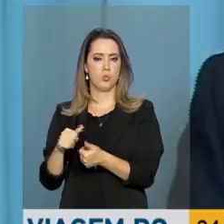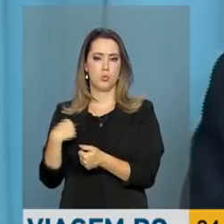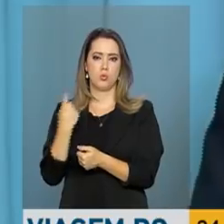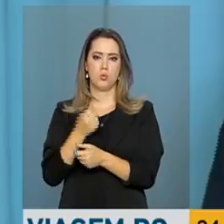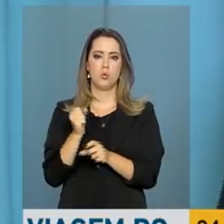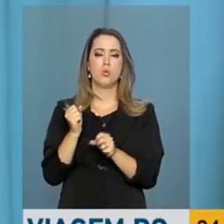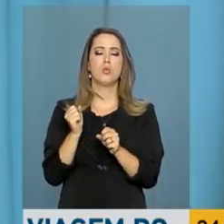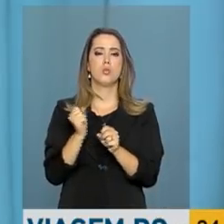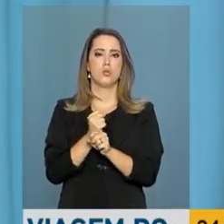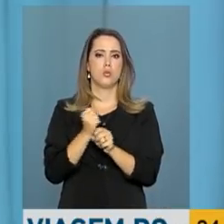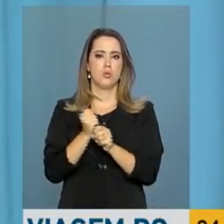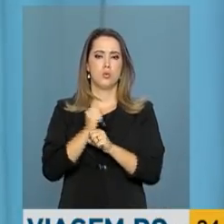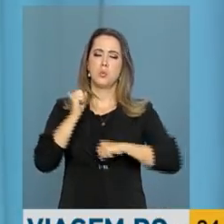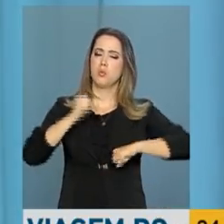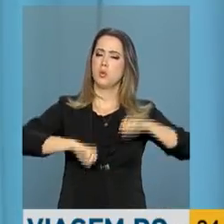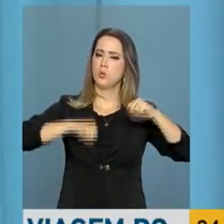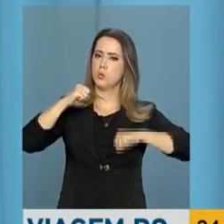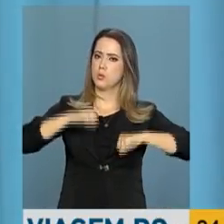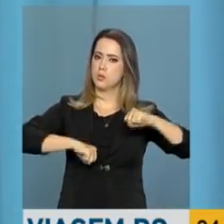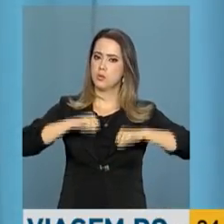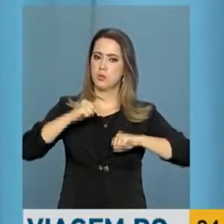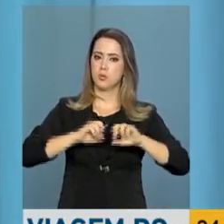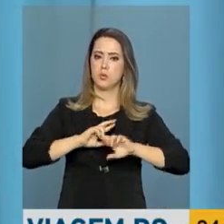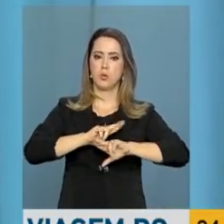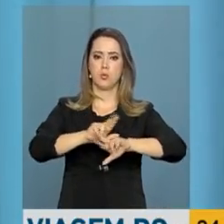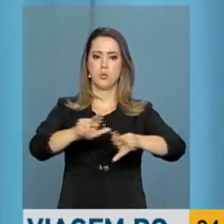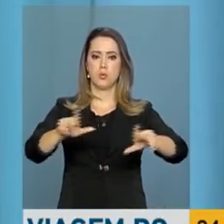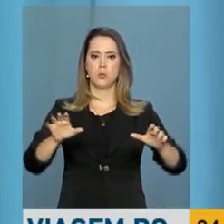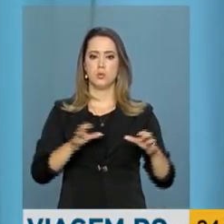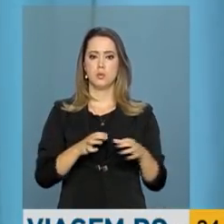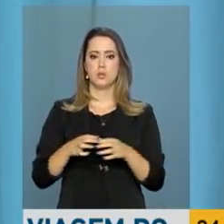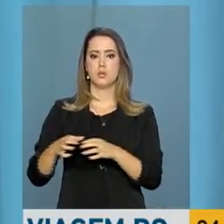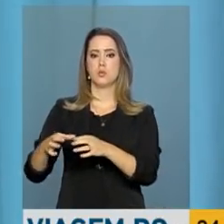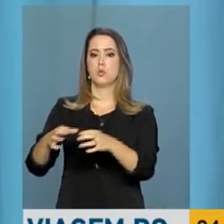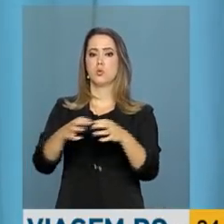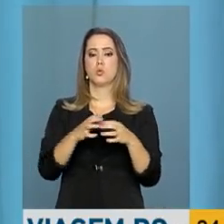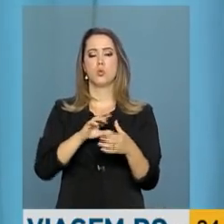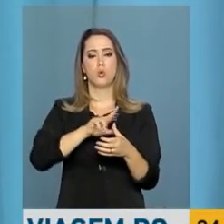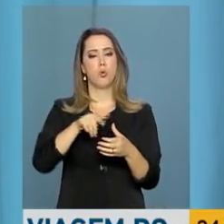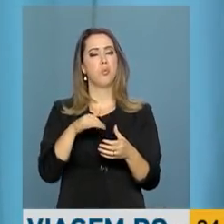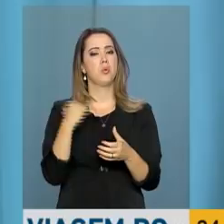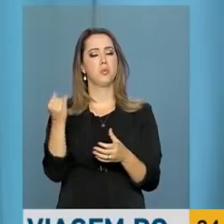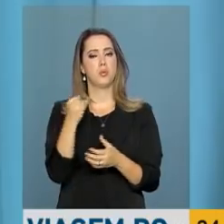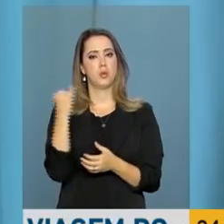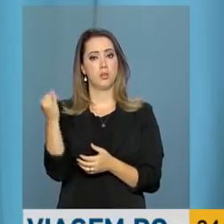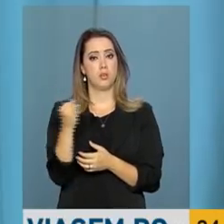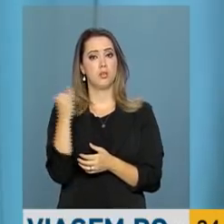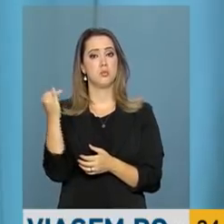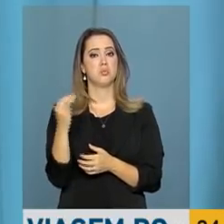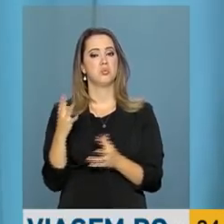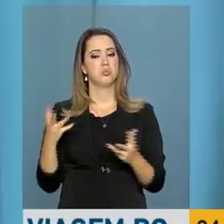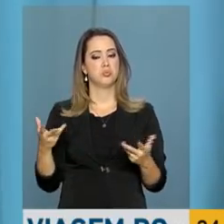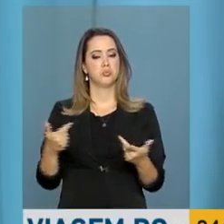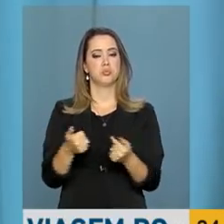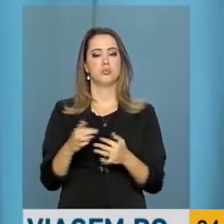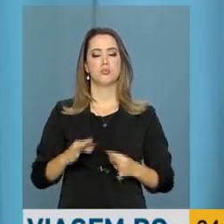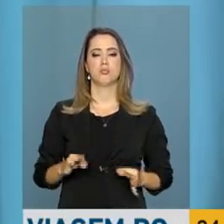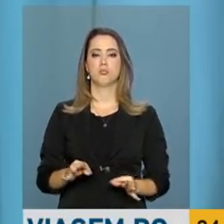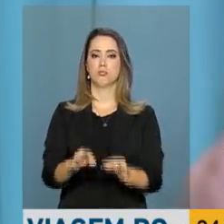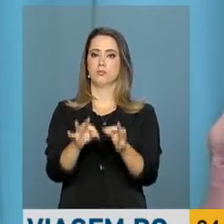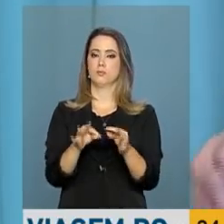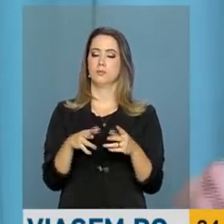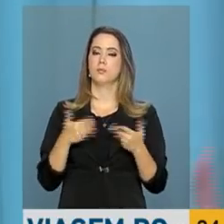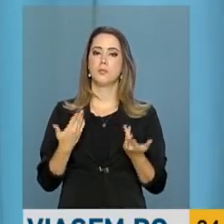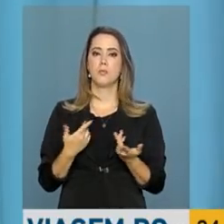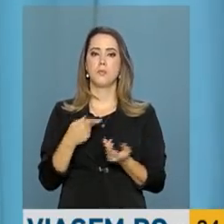parque industrial diversificado com nichos de excelência tecnológica.